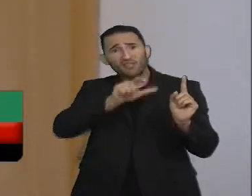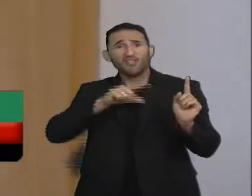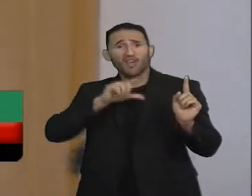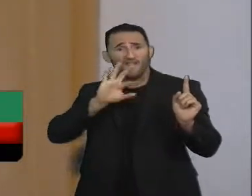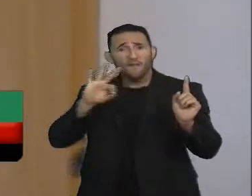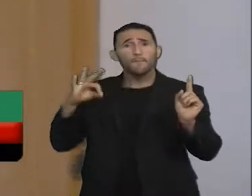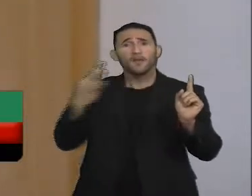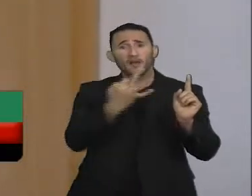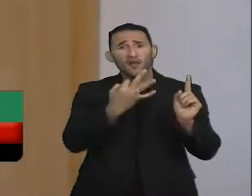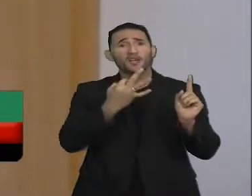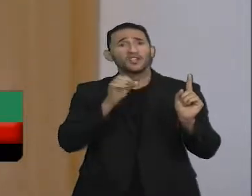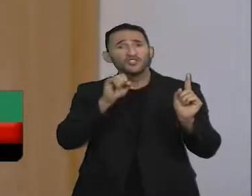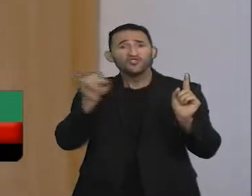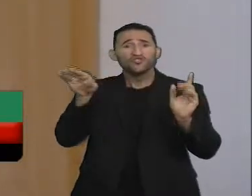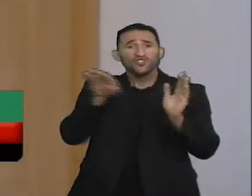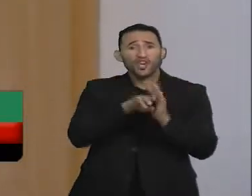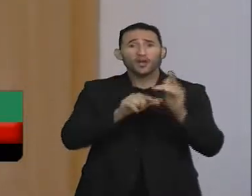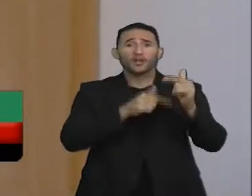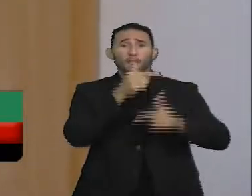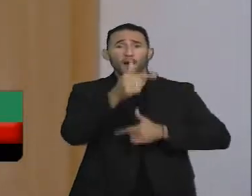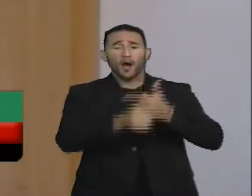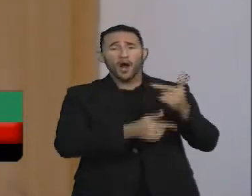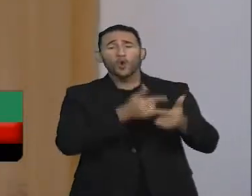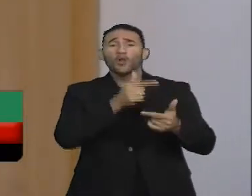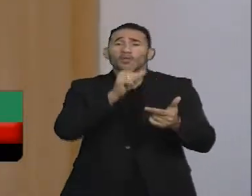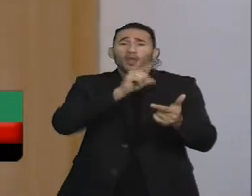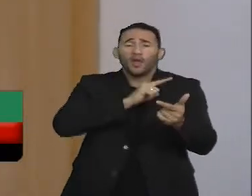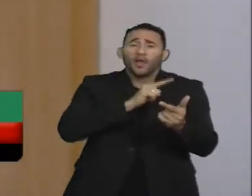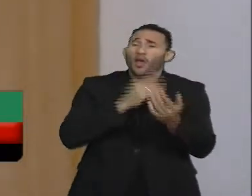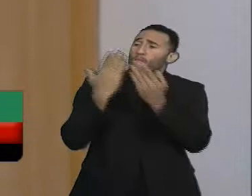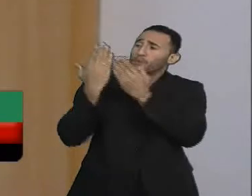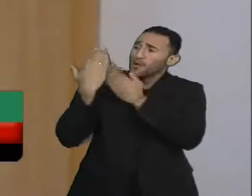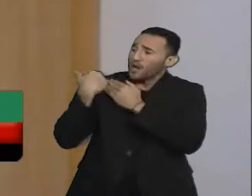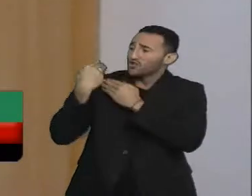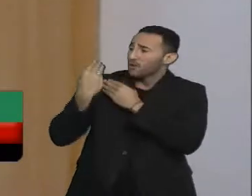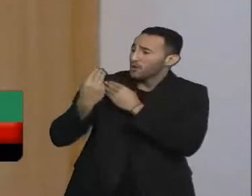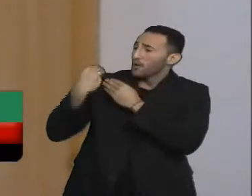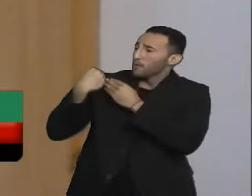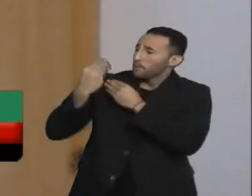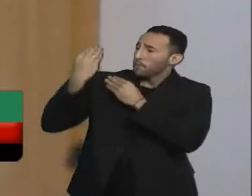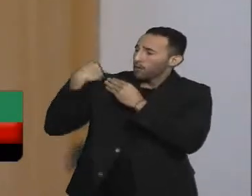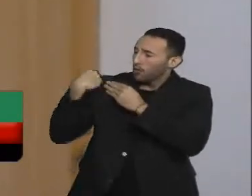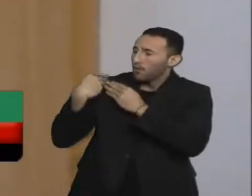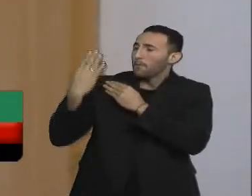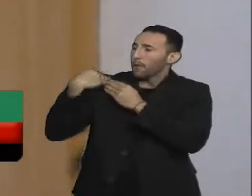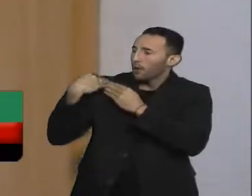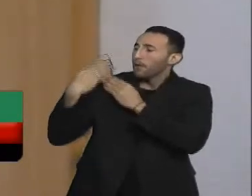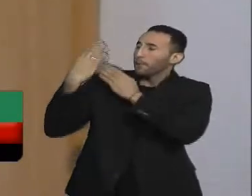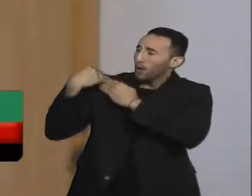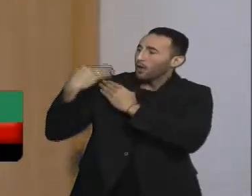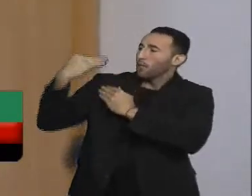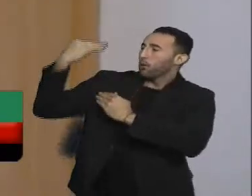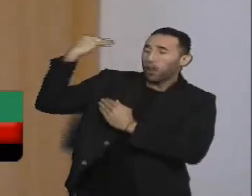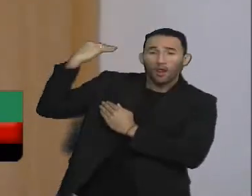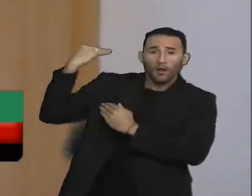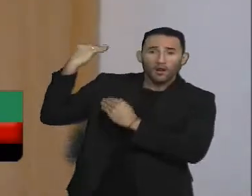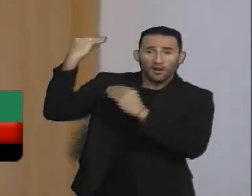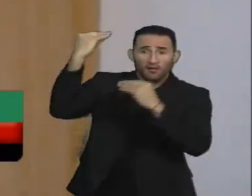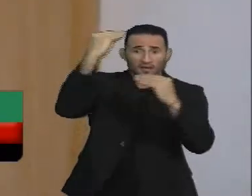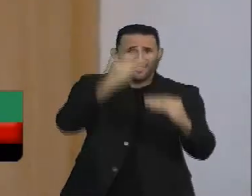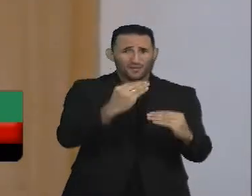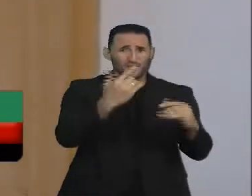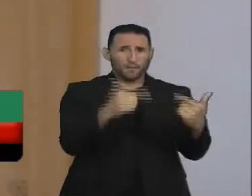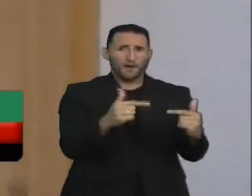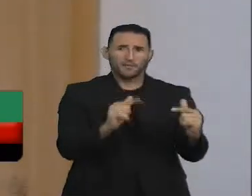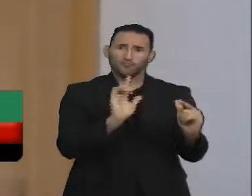chega para trabalhar ali também, ele traz a sua bagagem, mas ele não leva o problema de casa para o serviço. Ele tem os problemas dele também. Então, a gente tem que